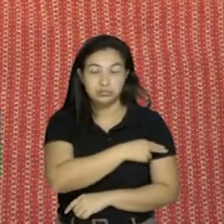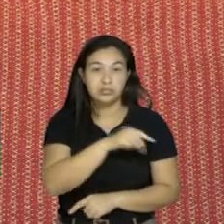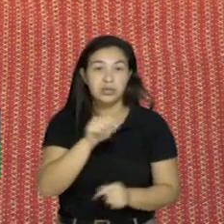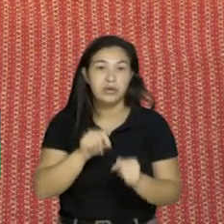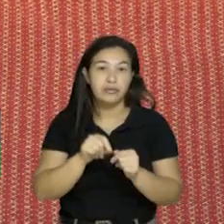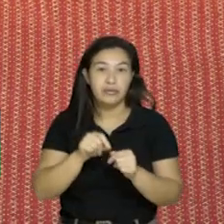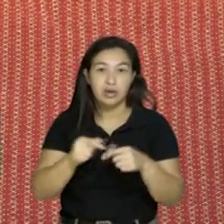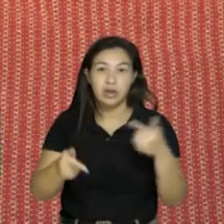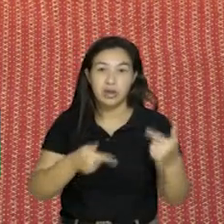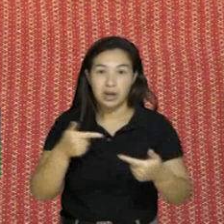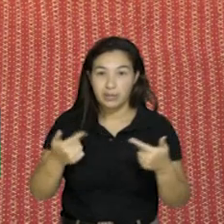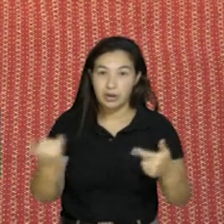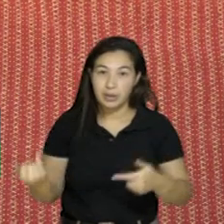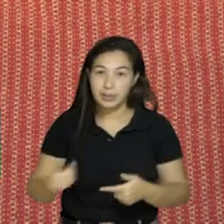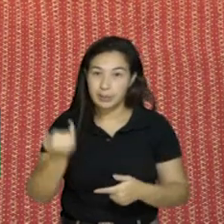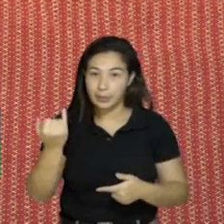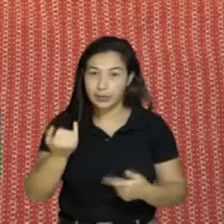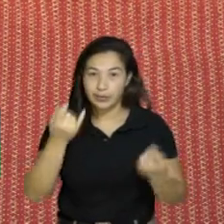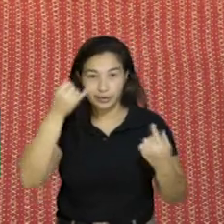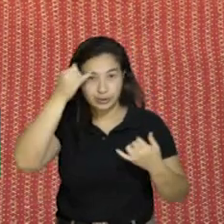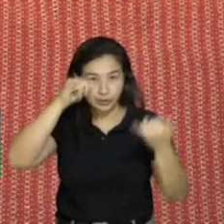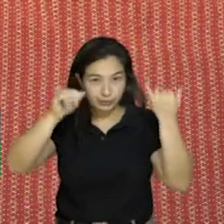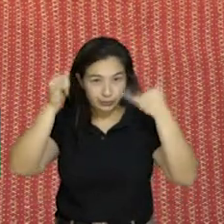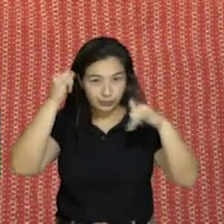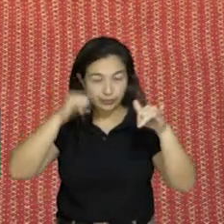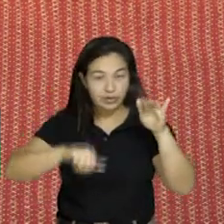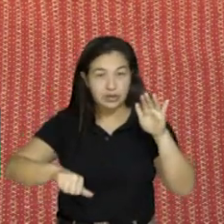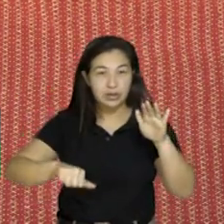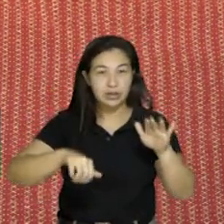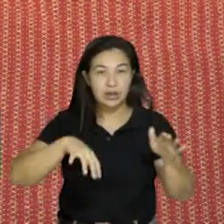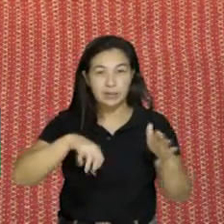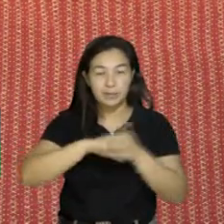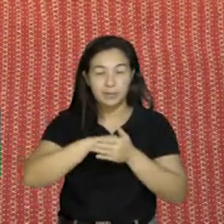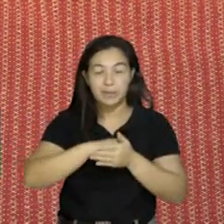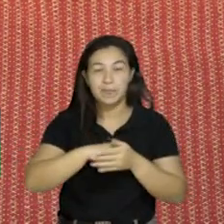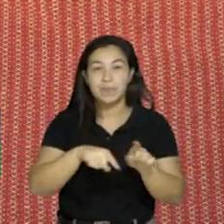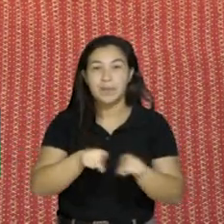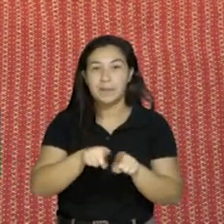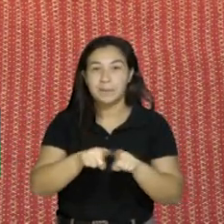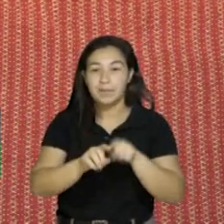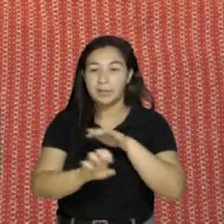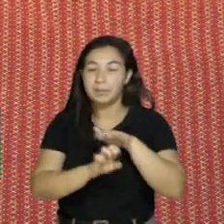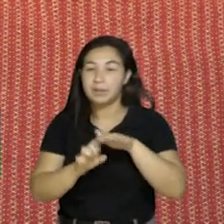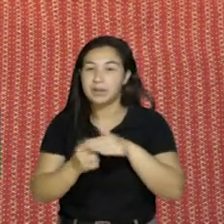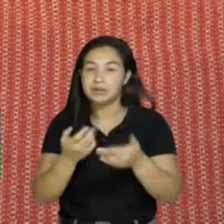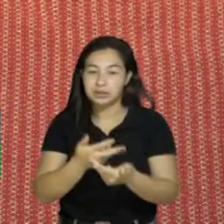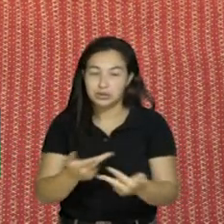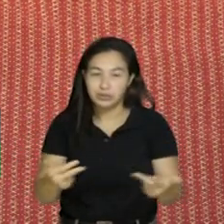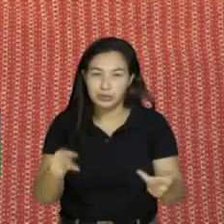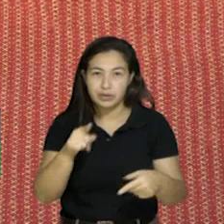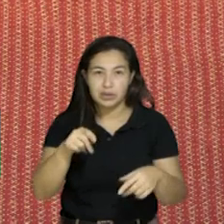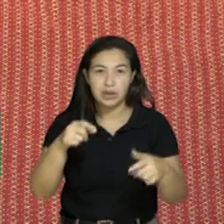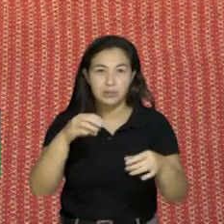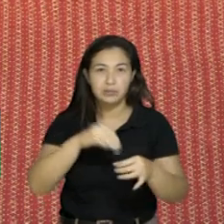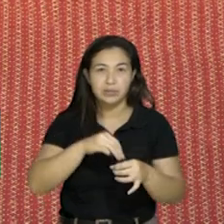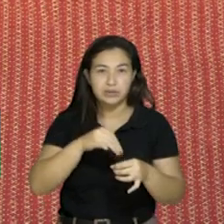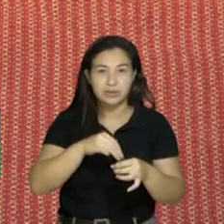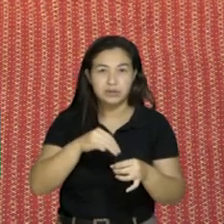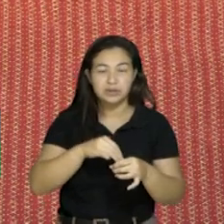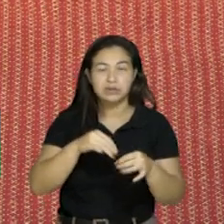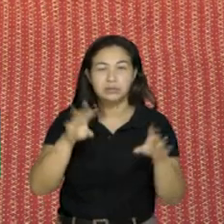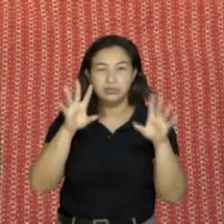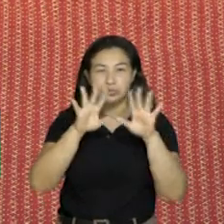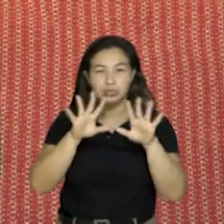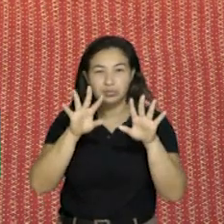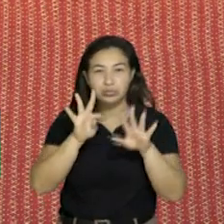na nossa região de prevenção de acidentes da prevenção das empresas é o corpo de bombeiros do município de turvo transformou a nossa